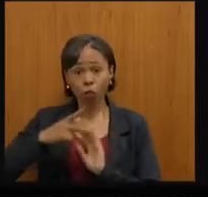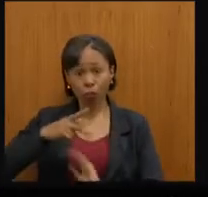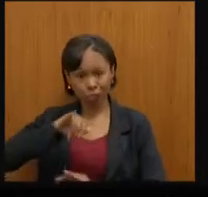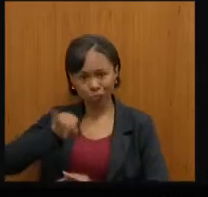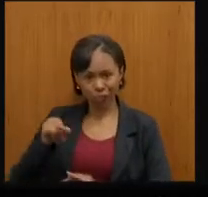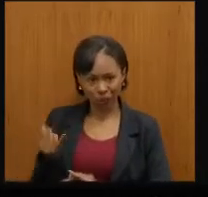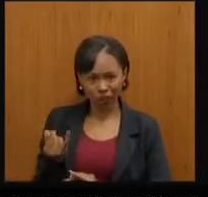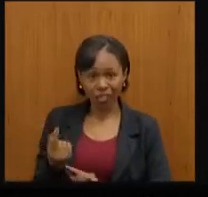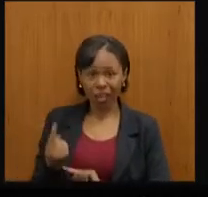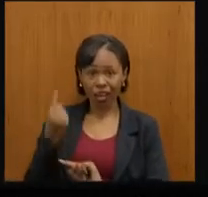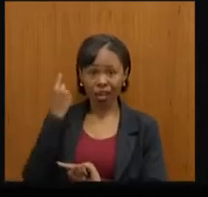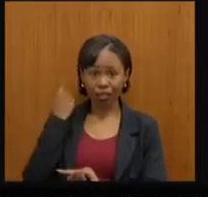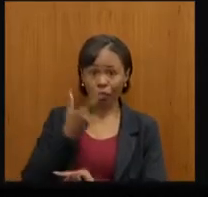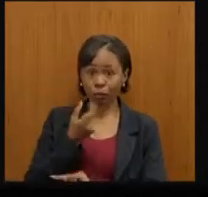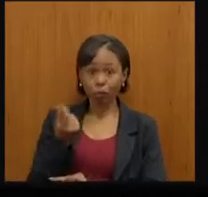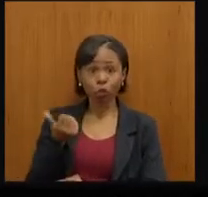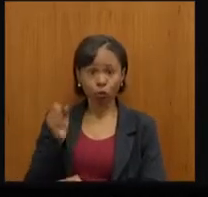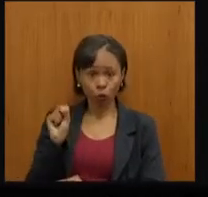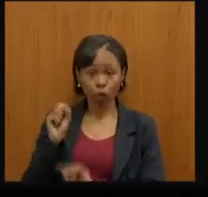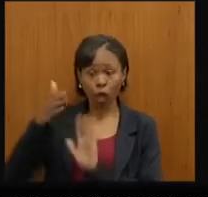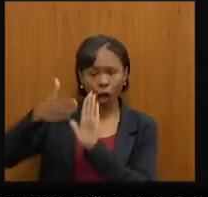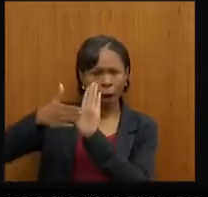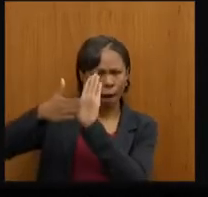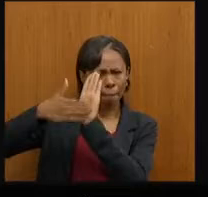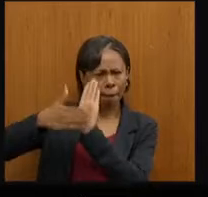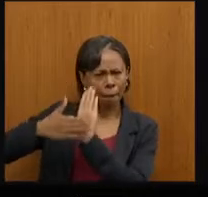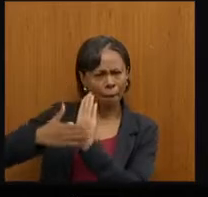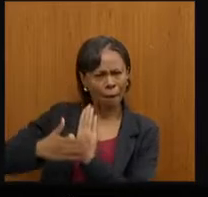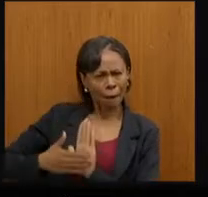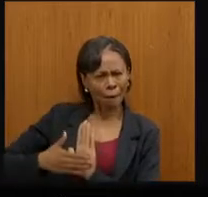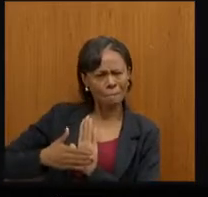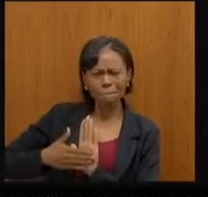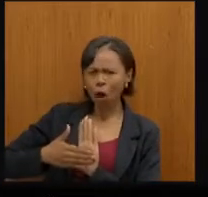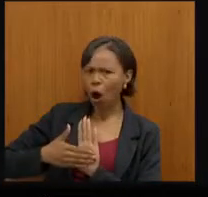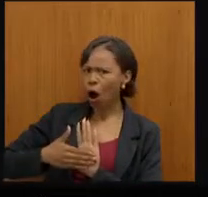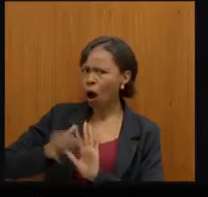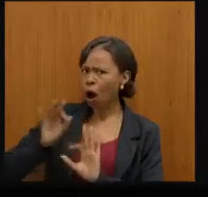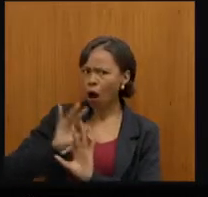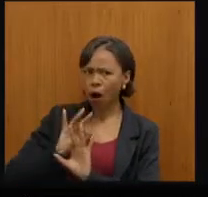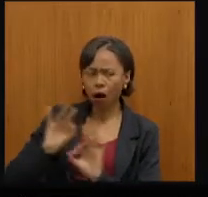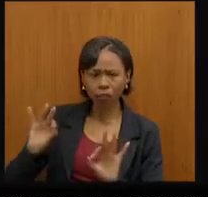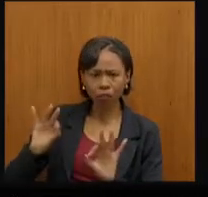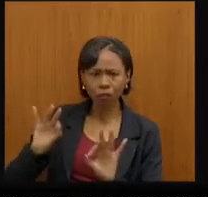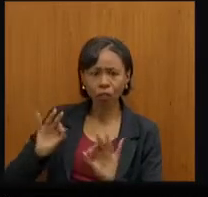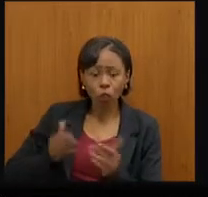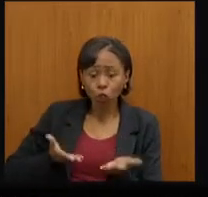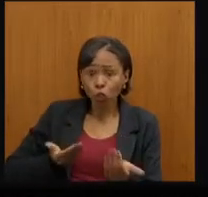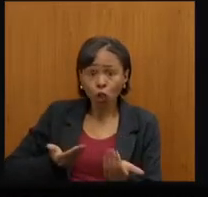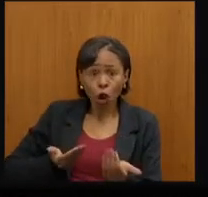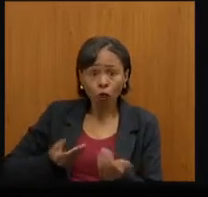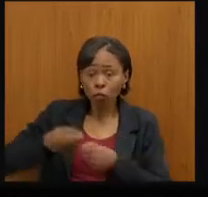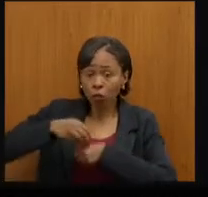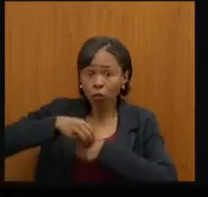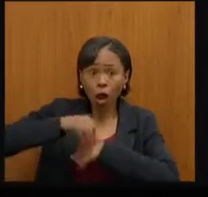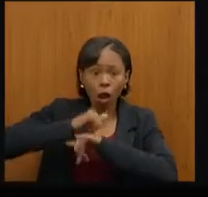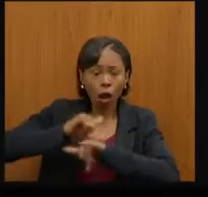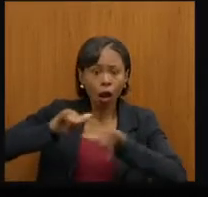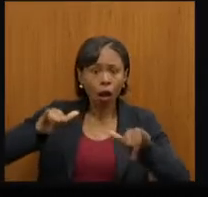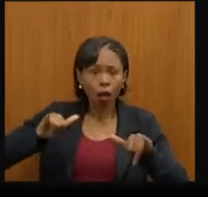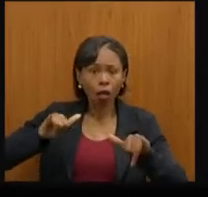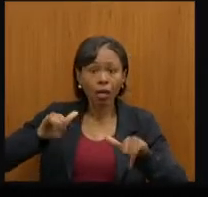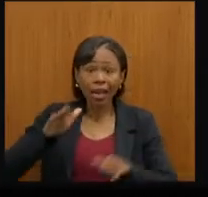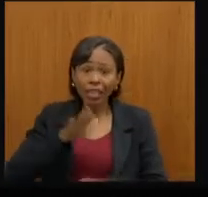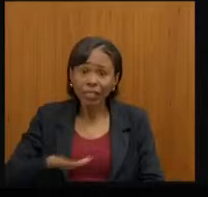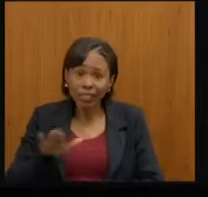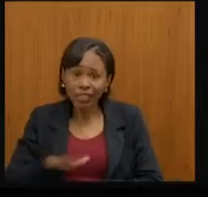2018 por encantadoras Quem Sabe eles estão multiplicadores hoje é uma criança ela chega em casa ele é mais